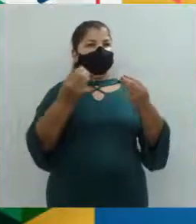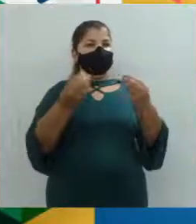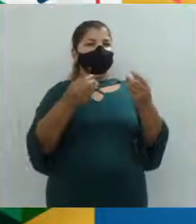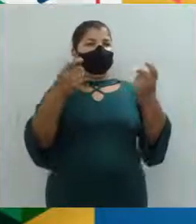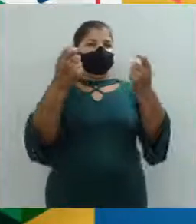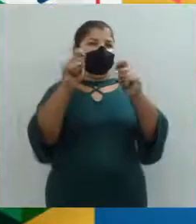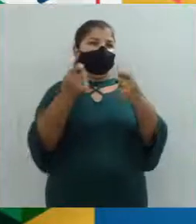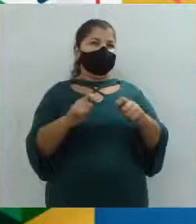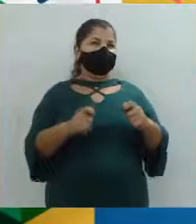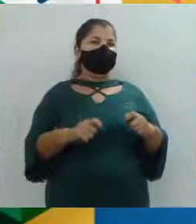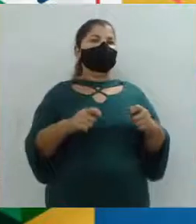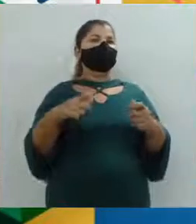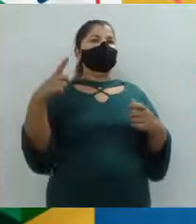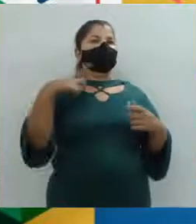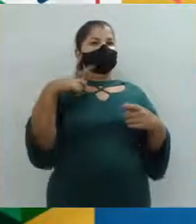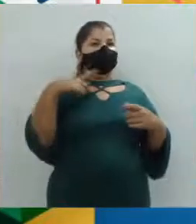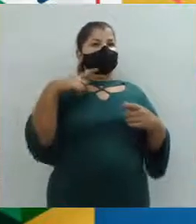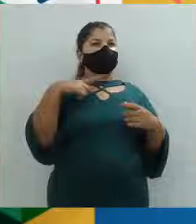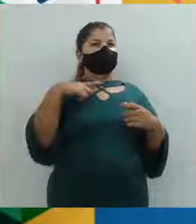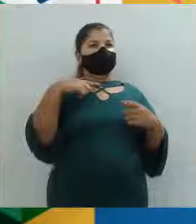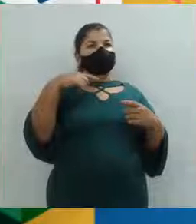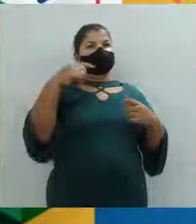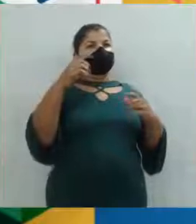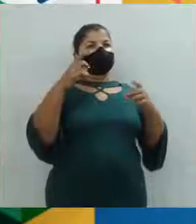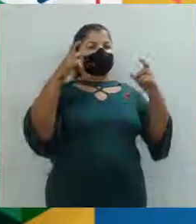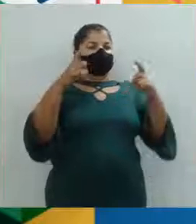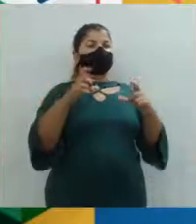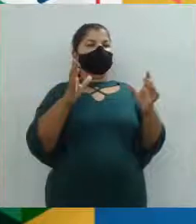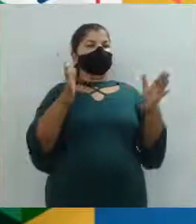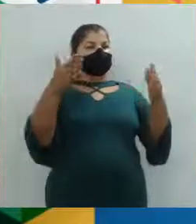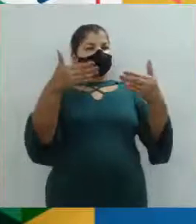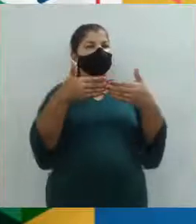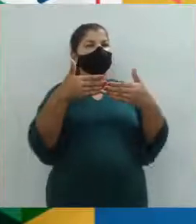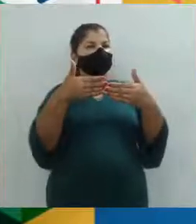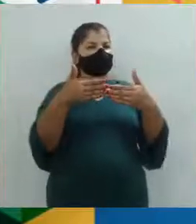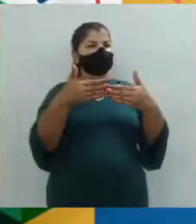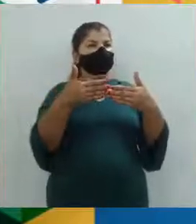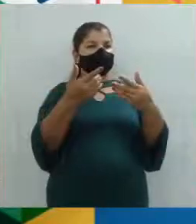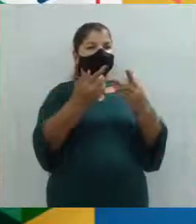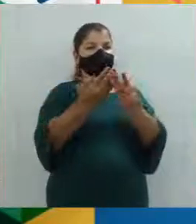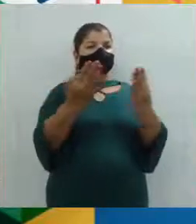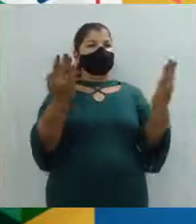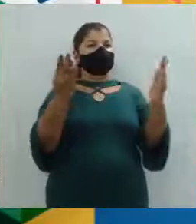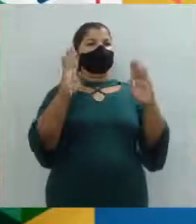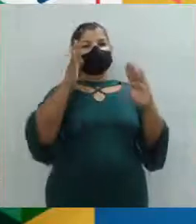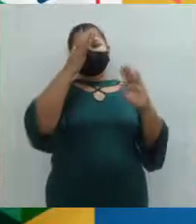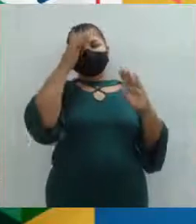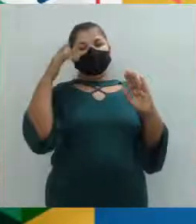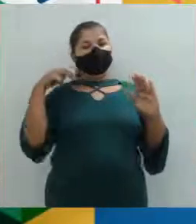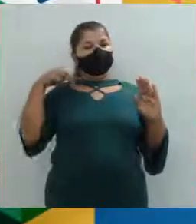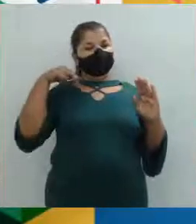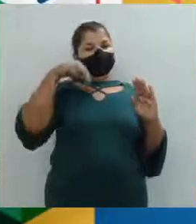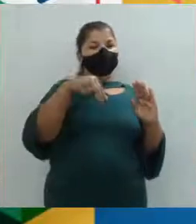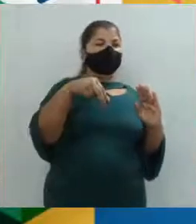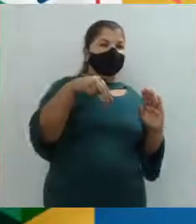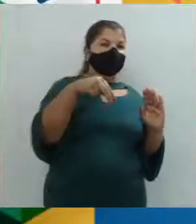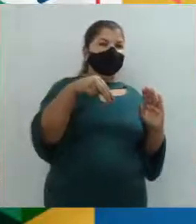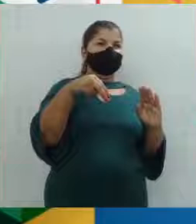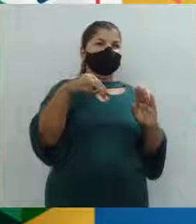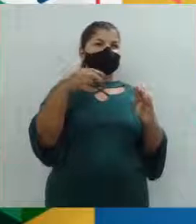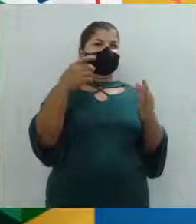arte que acontece em um ambiente fechado, uma sala fechada, onde as pessoas entram na